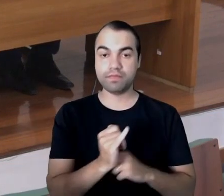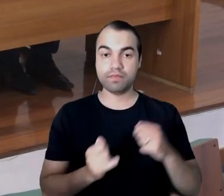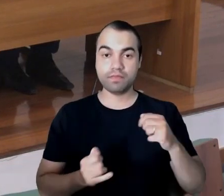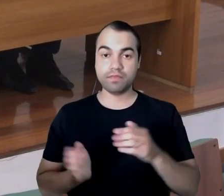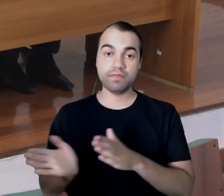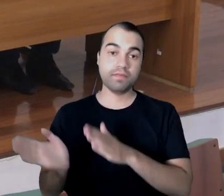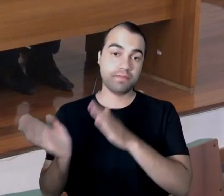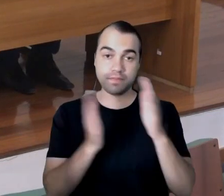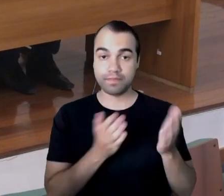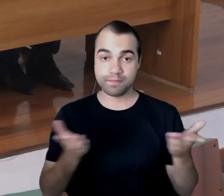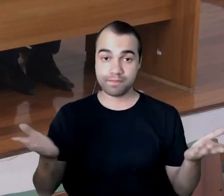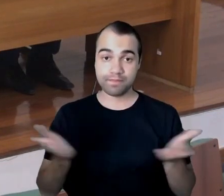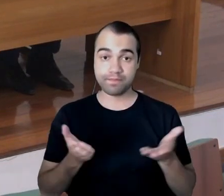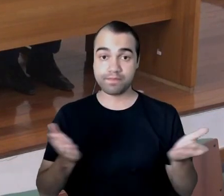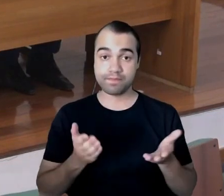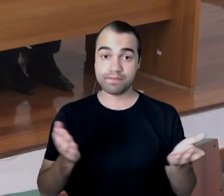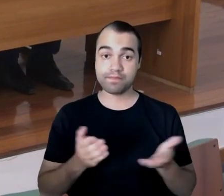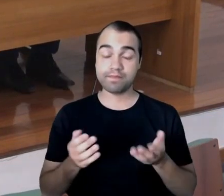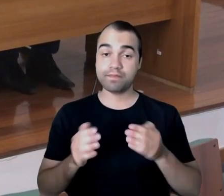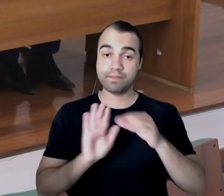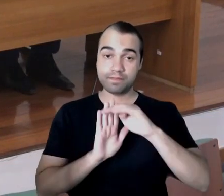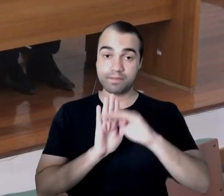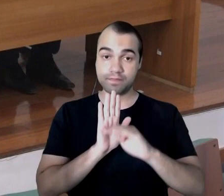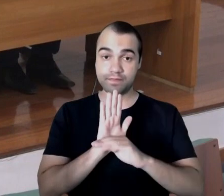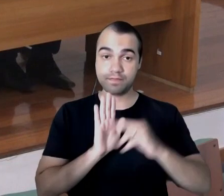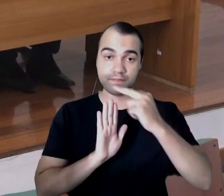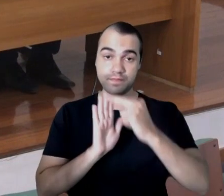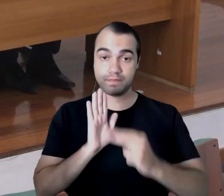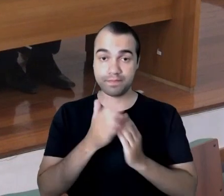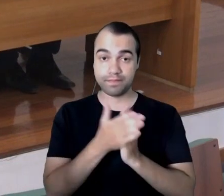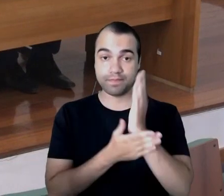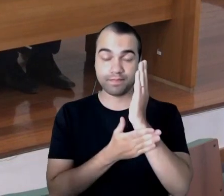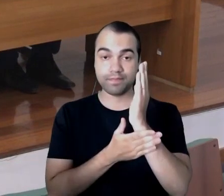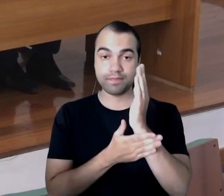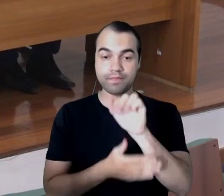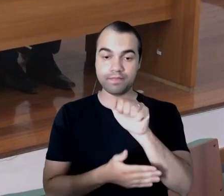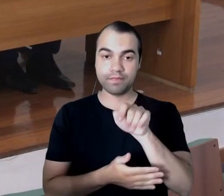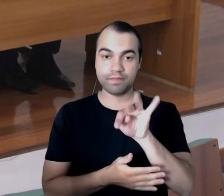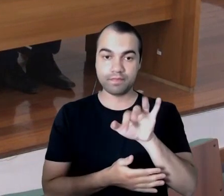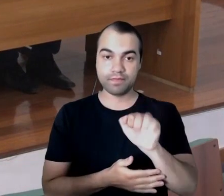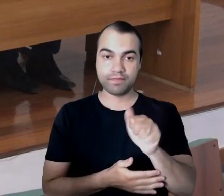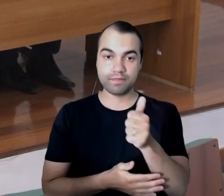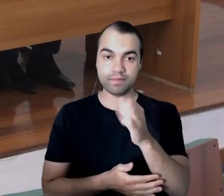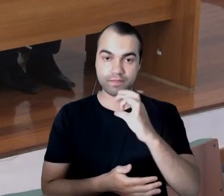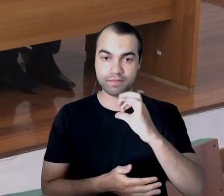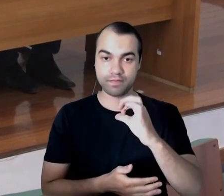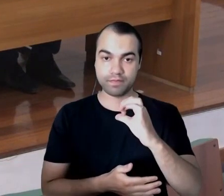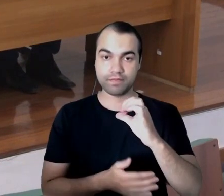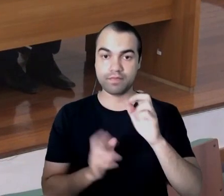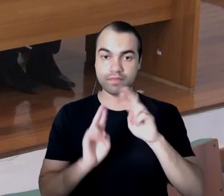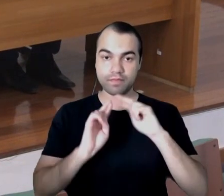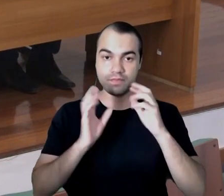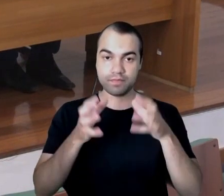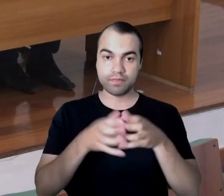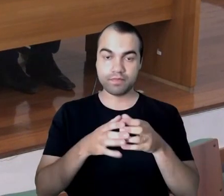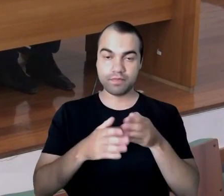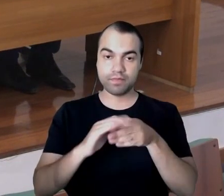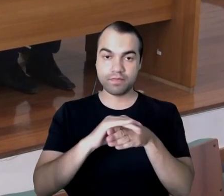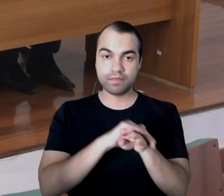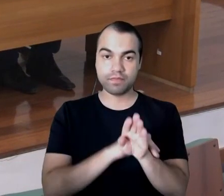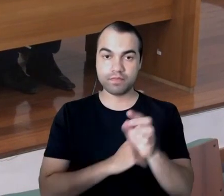aos expedientes do primeiro expediente é a leitura e aprovação da ata da nona reunião ordinária que foi realizada em 29 de agosto de